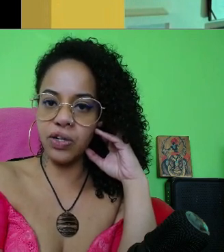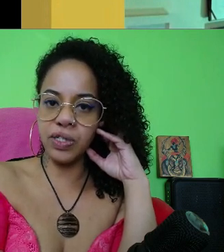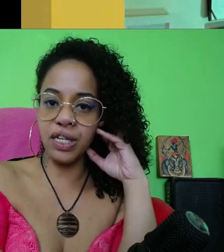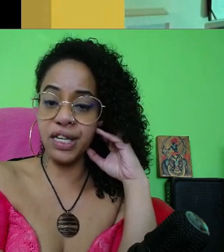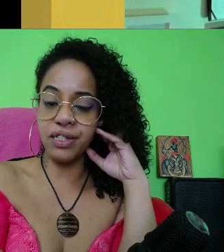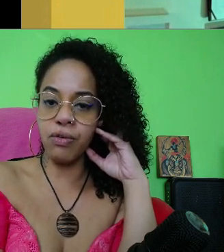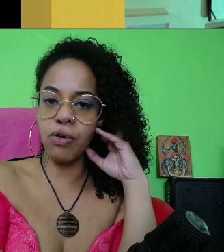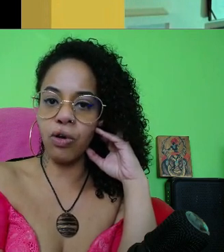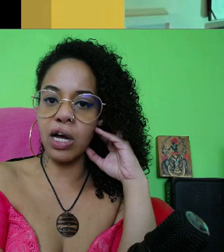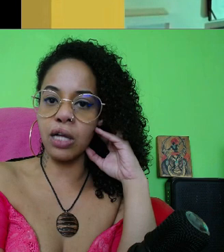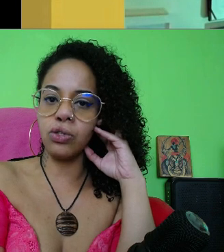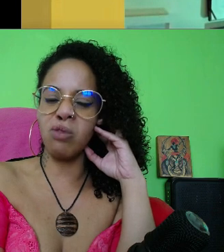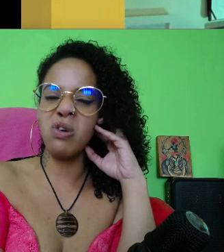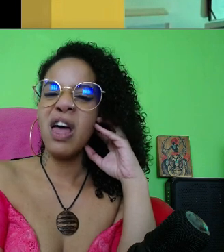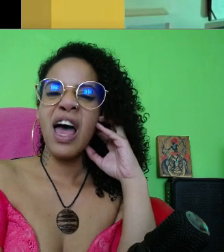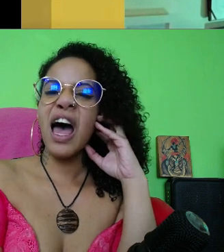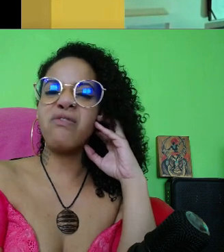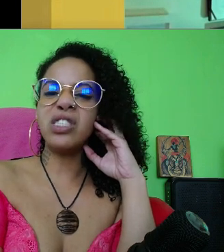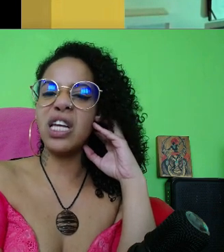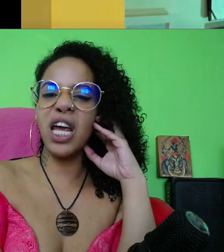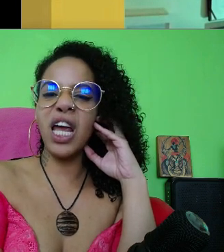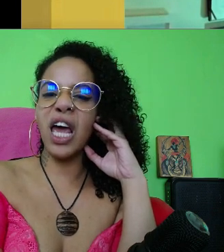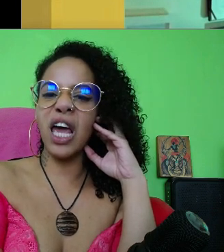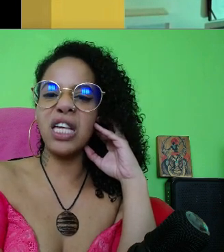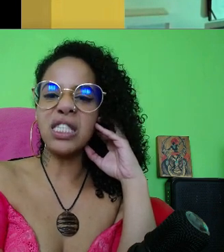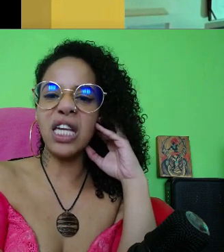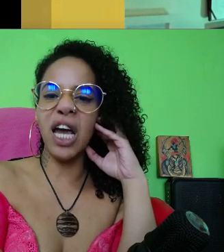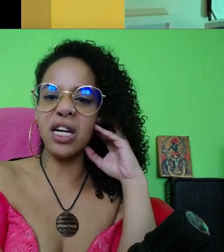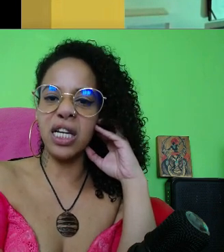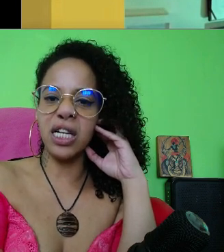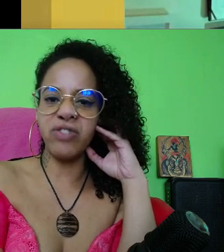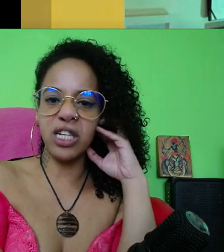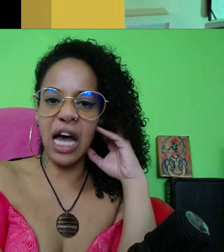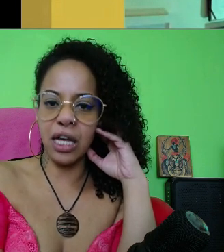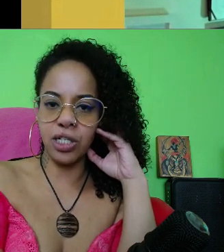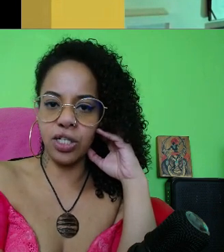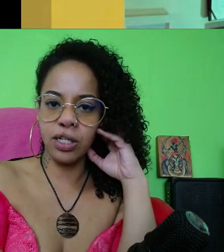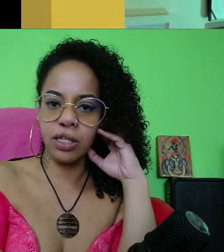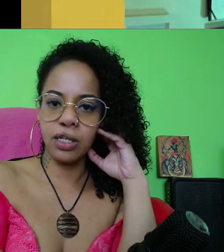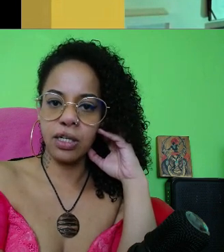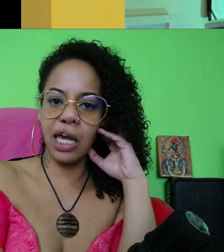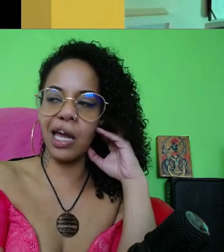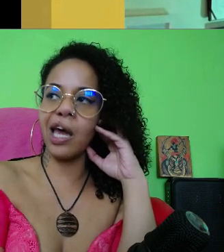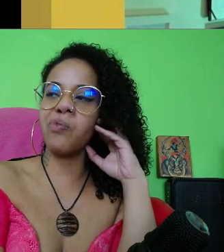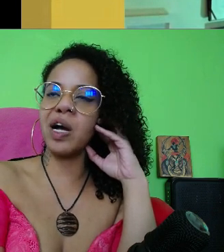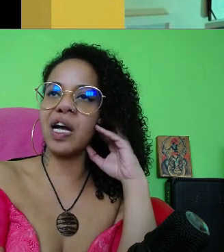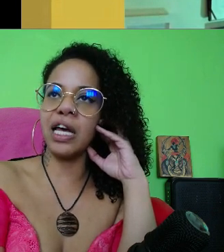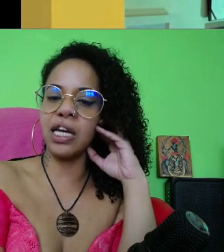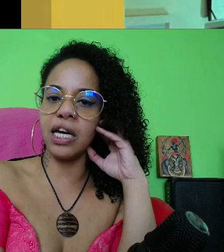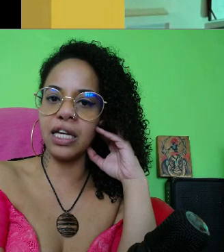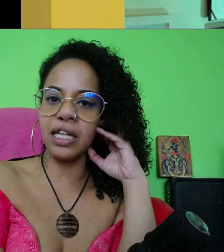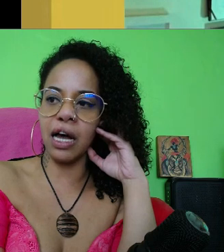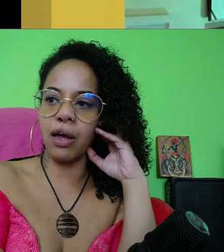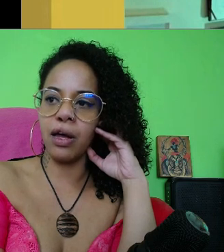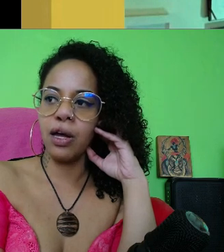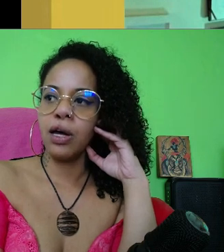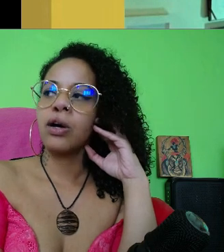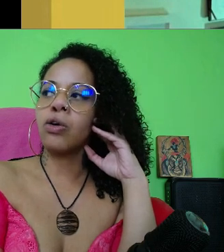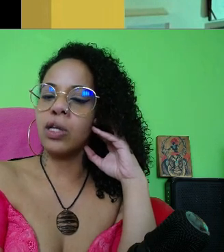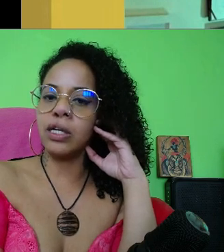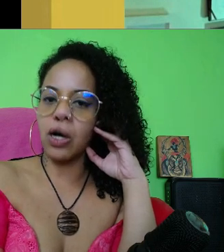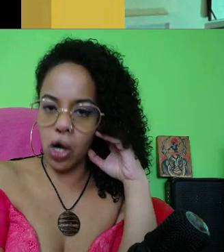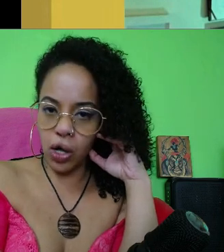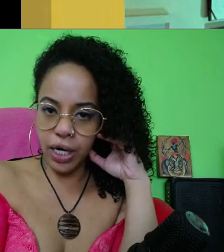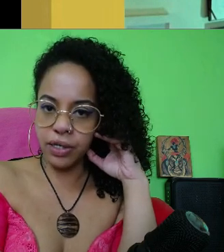raciocínios e que são colocados como Ah você nem é esquerda de verdade quem é uma galerinha aí que tá